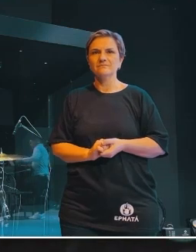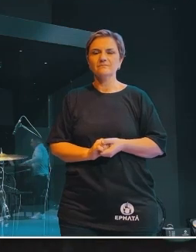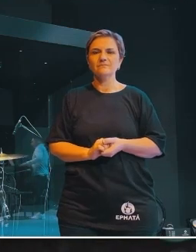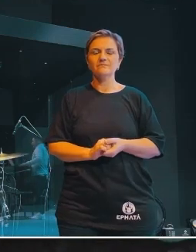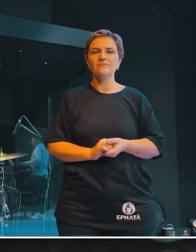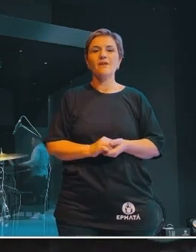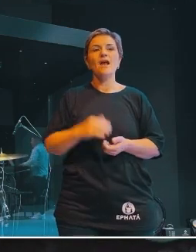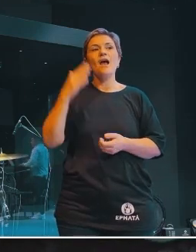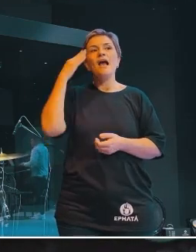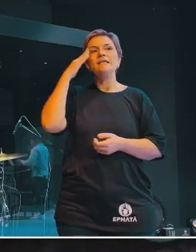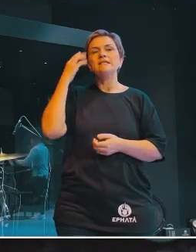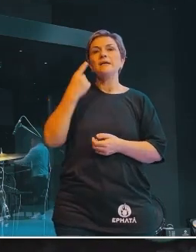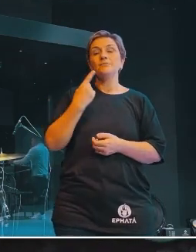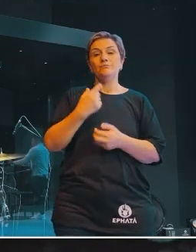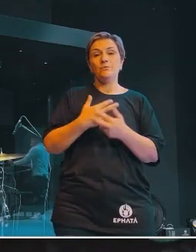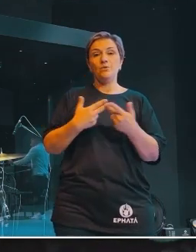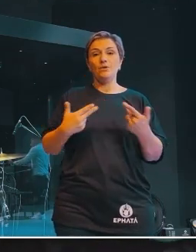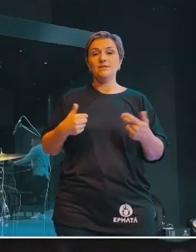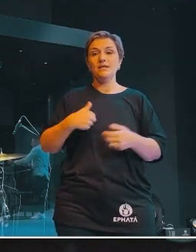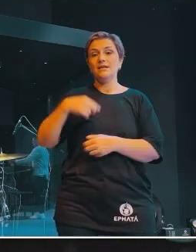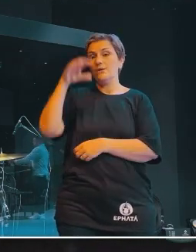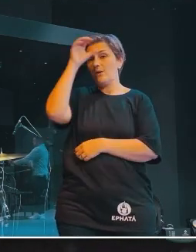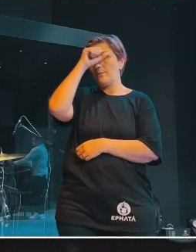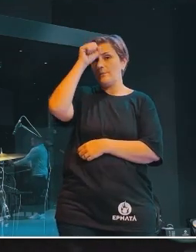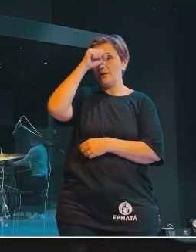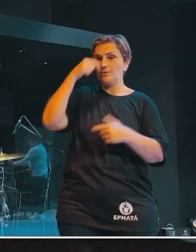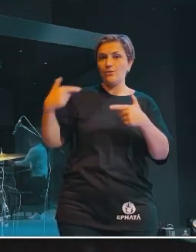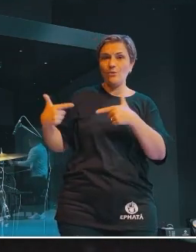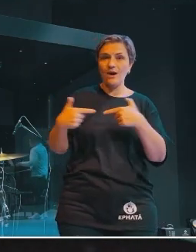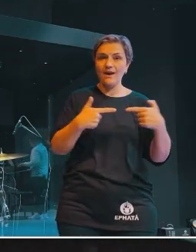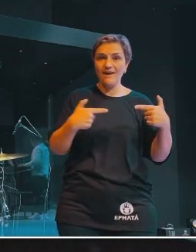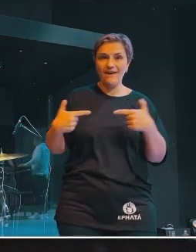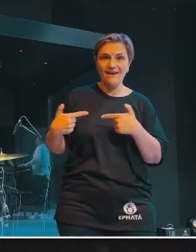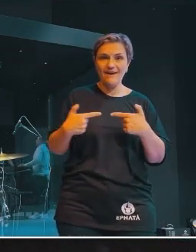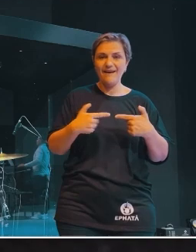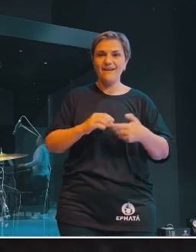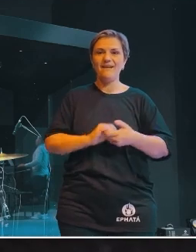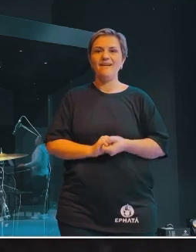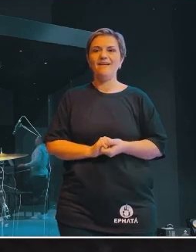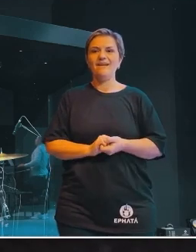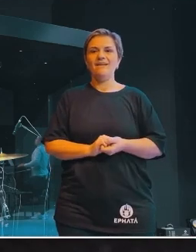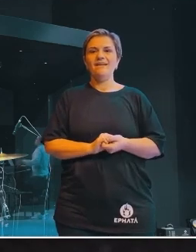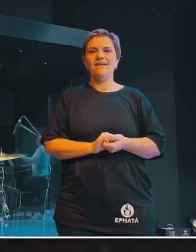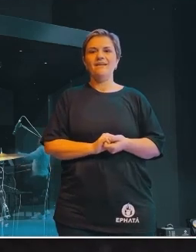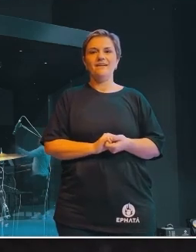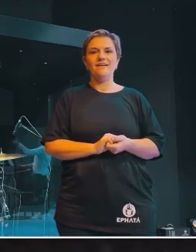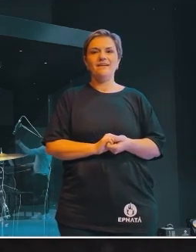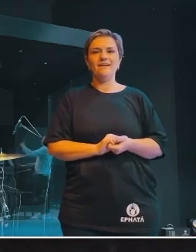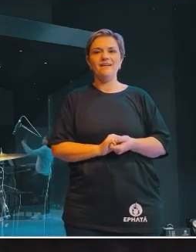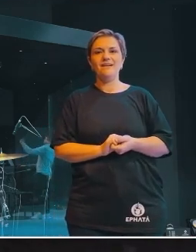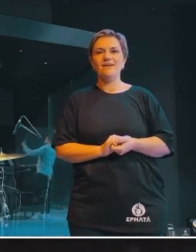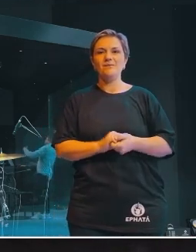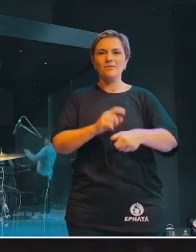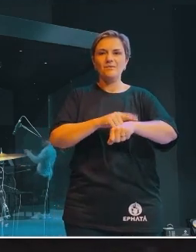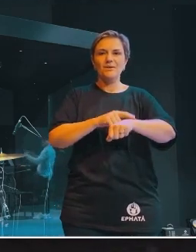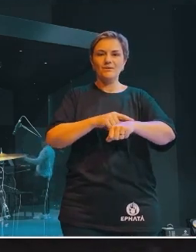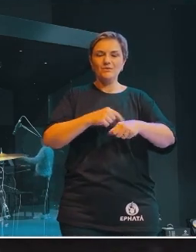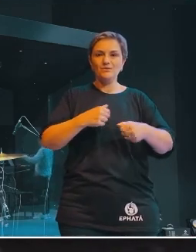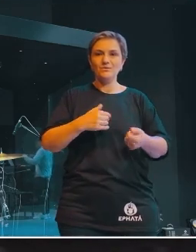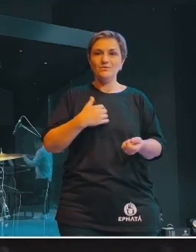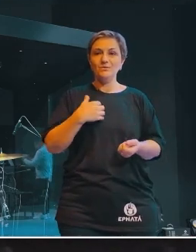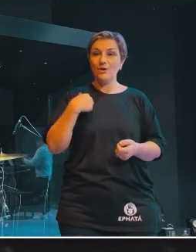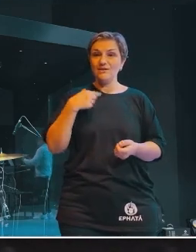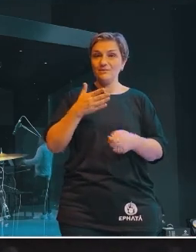Sabe uma coisa que eu aprendo com a guerra? Sabe uma coisa que eu aprendo com momentos como esse que você e eu nós